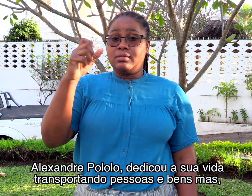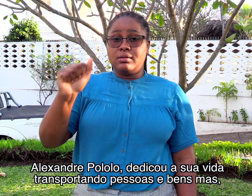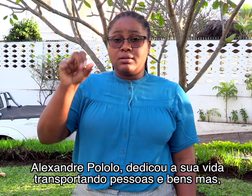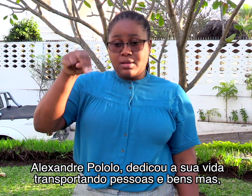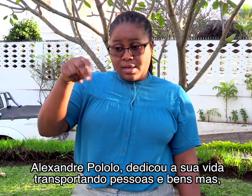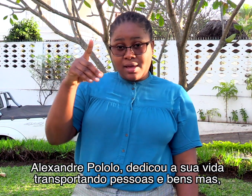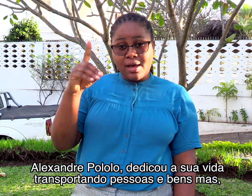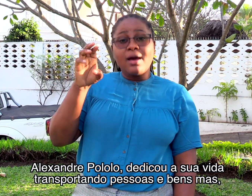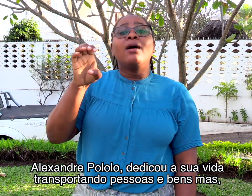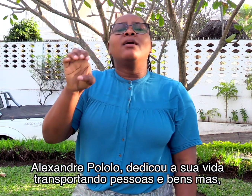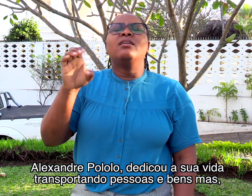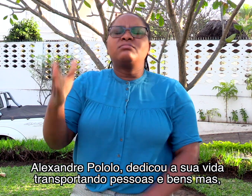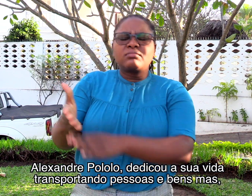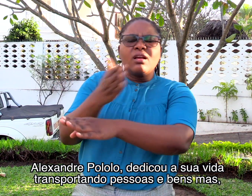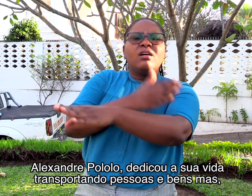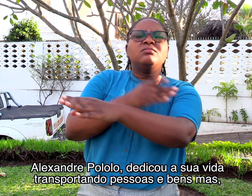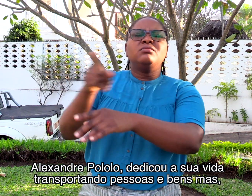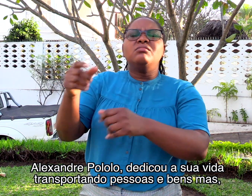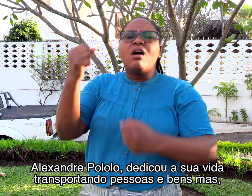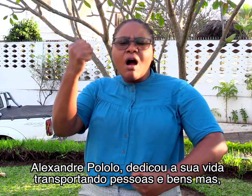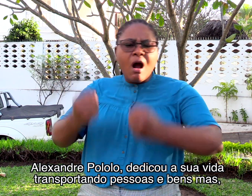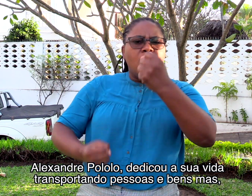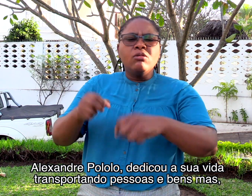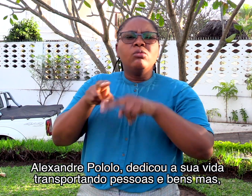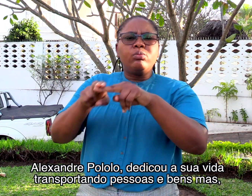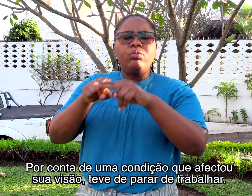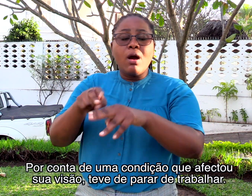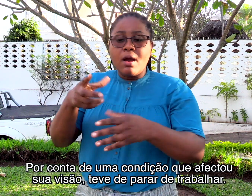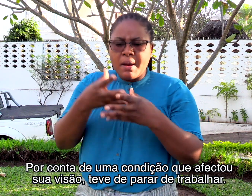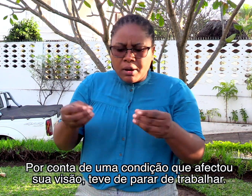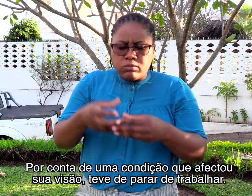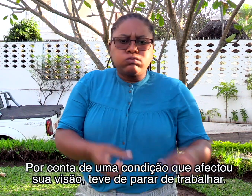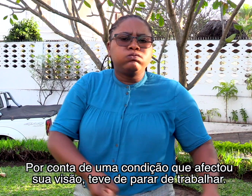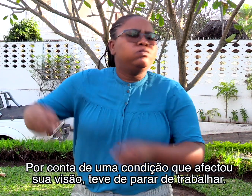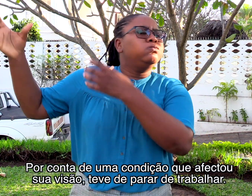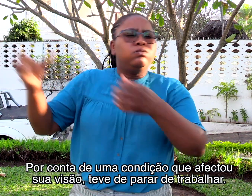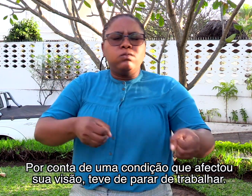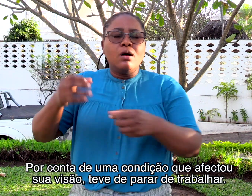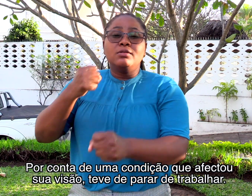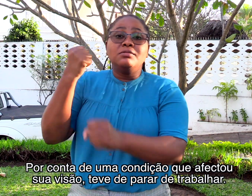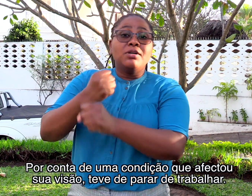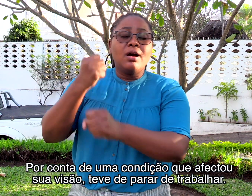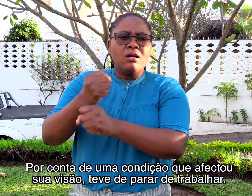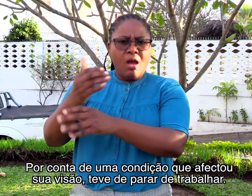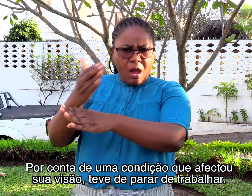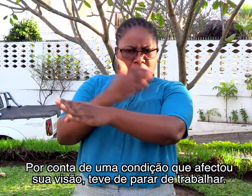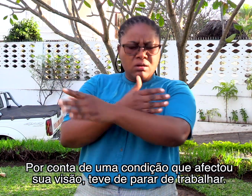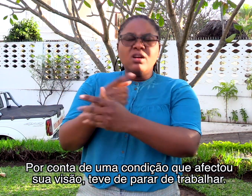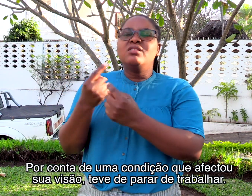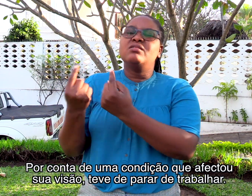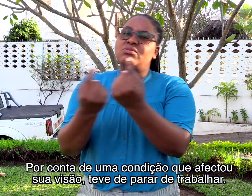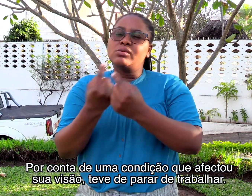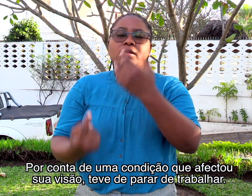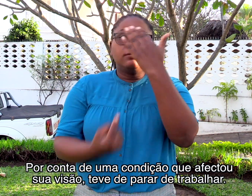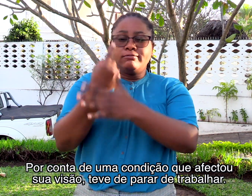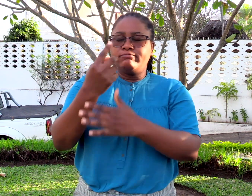Alexandre Pololo dedicou a sua vida transportando pessoas e bens, mas por conta de uma condição que afetou sua visão, teve